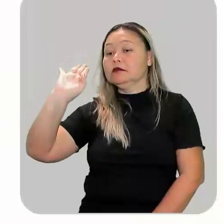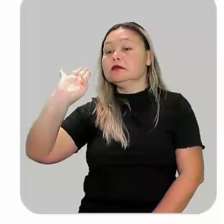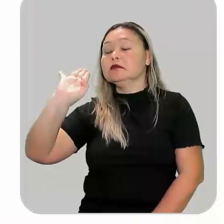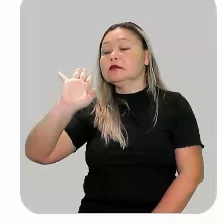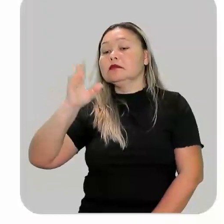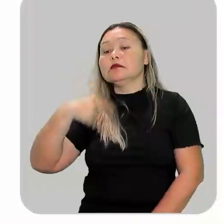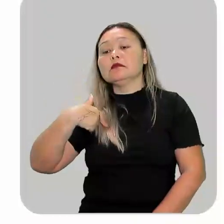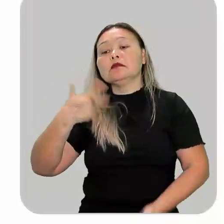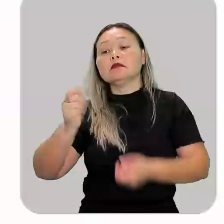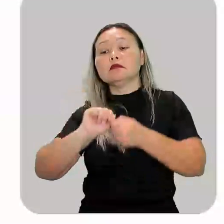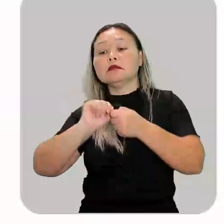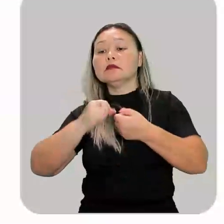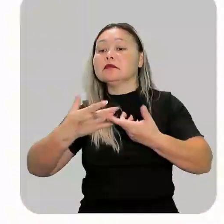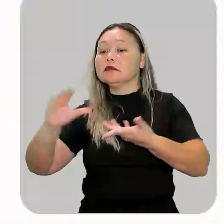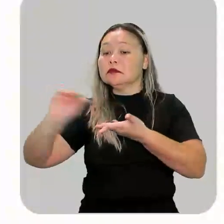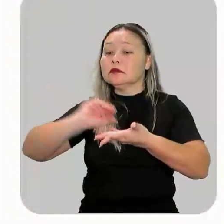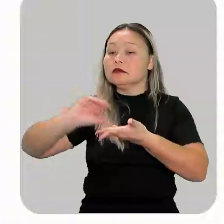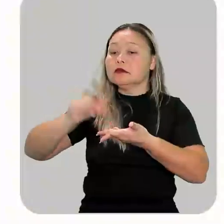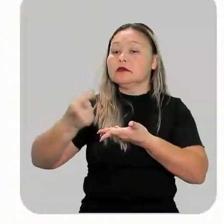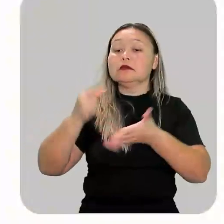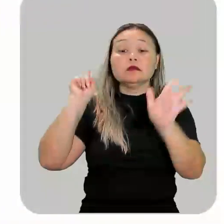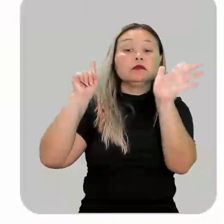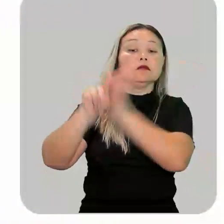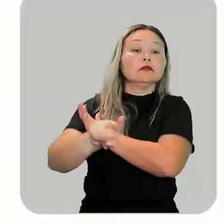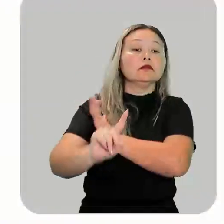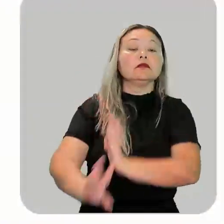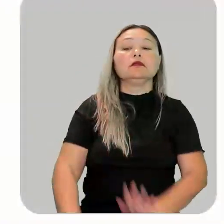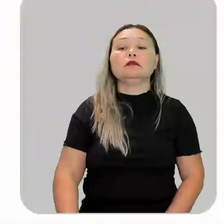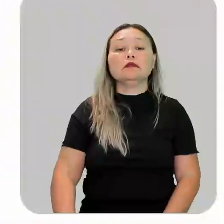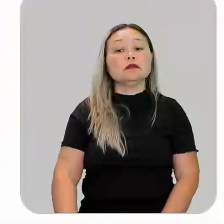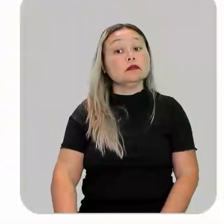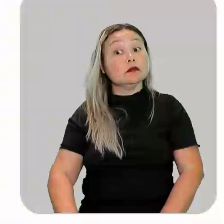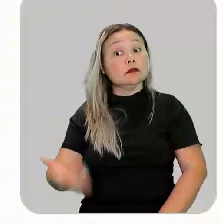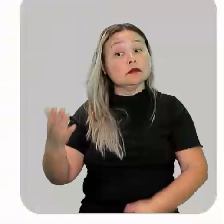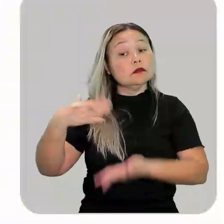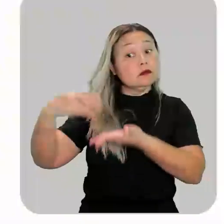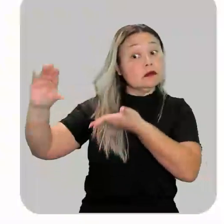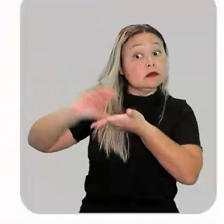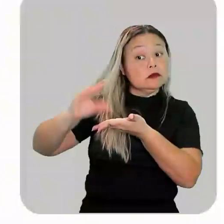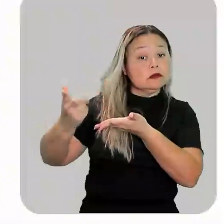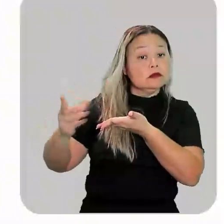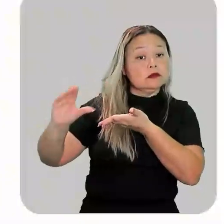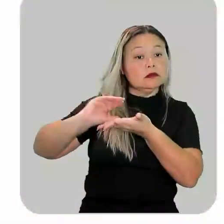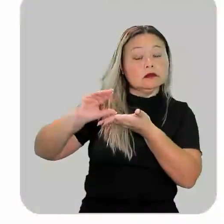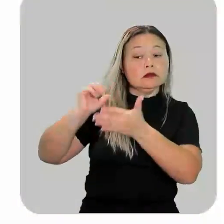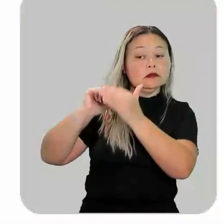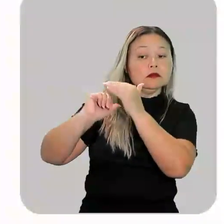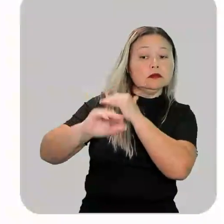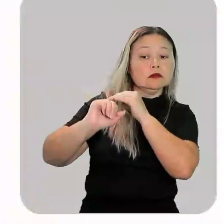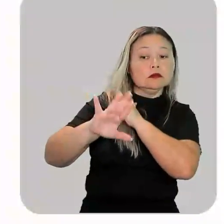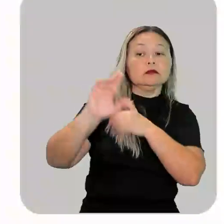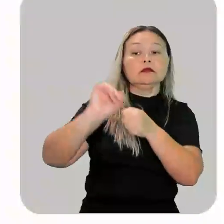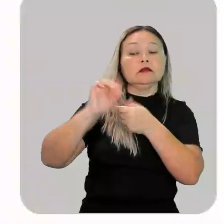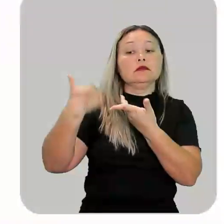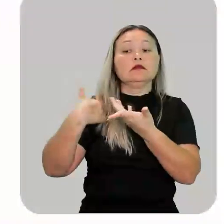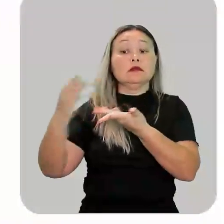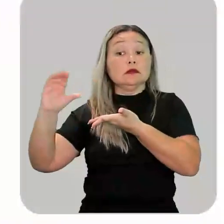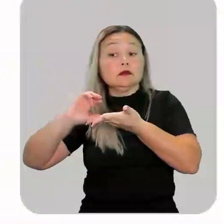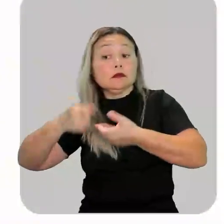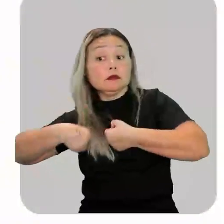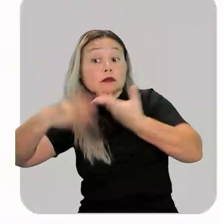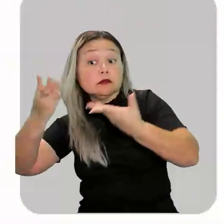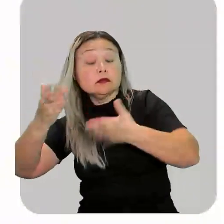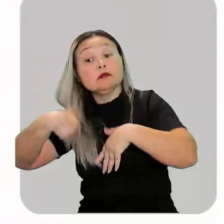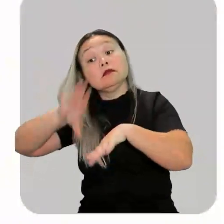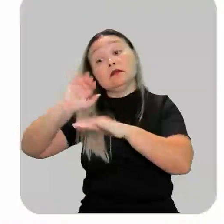maior arrecadação que está na pergunta, né? Isso. Maior reposição no estoque, né?